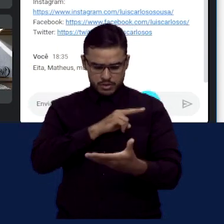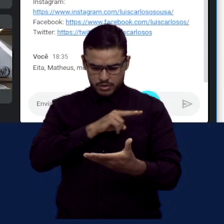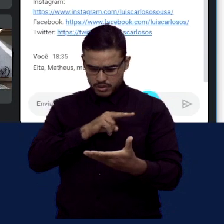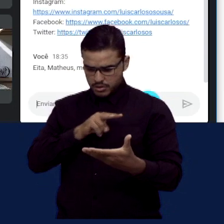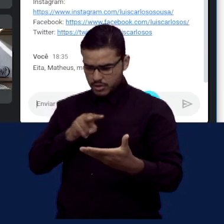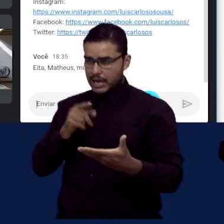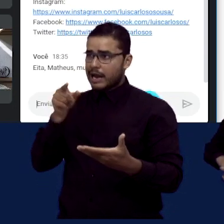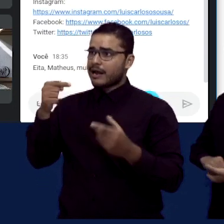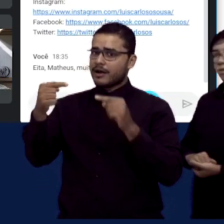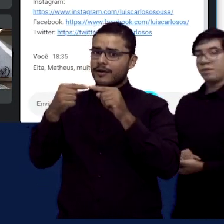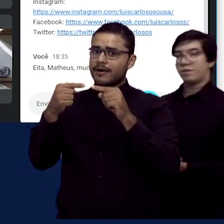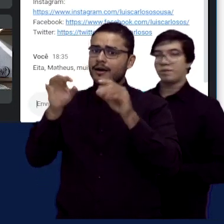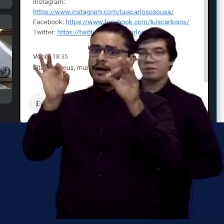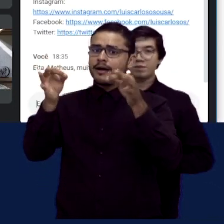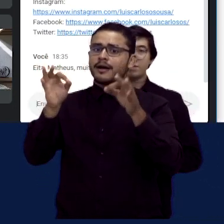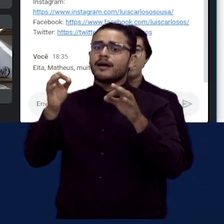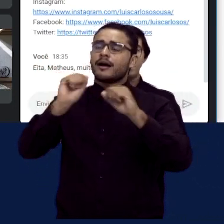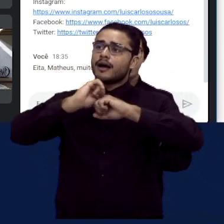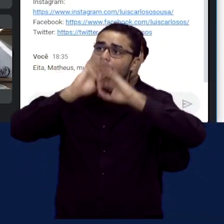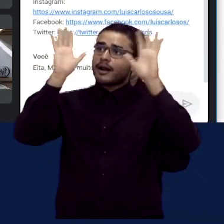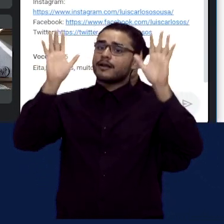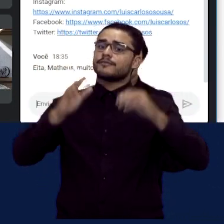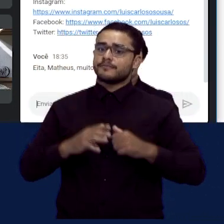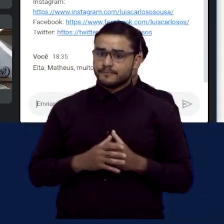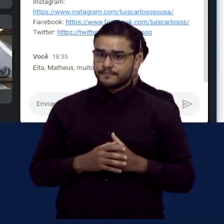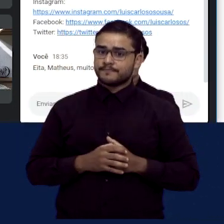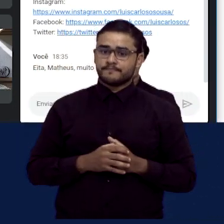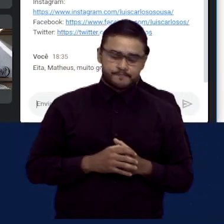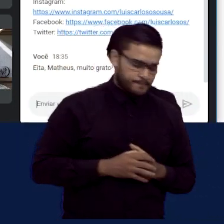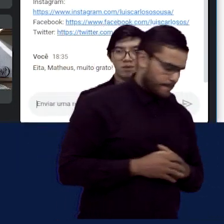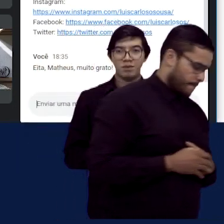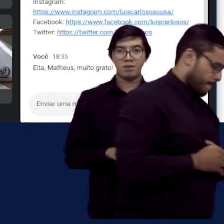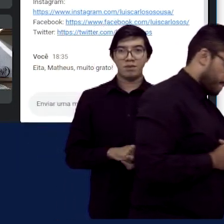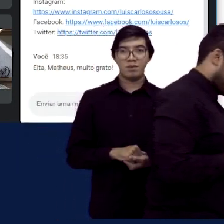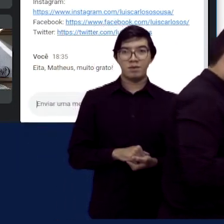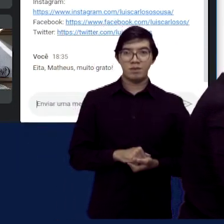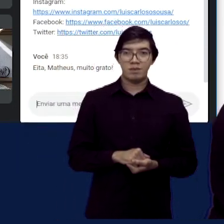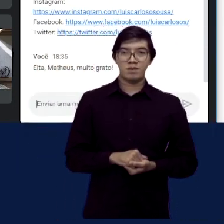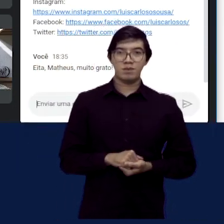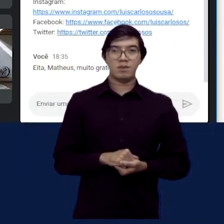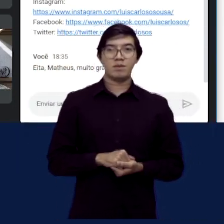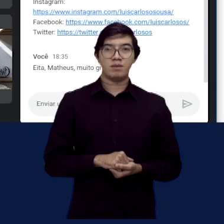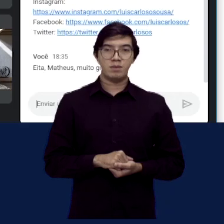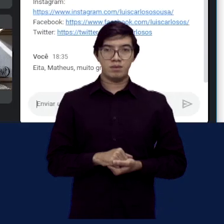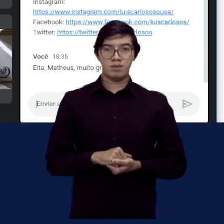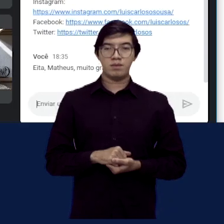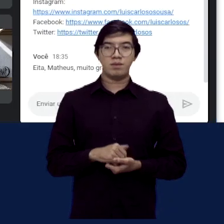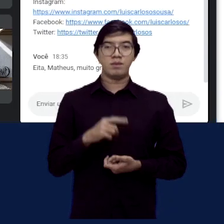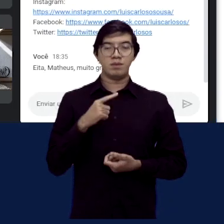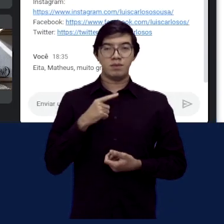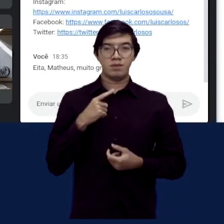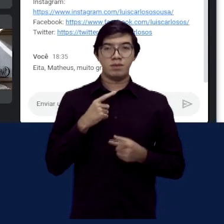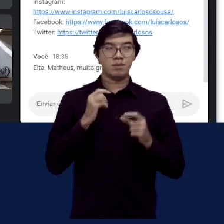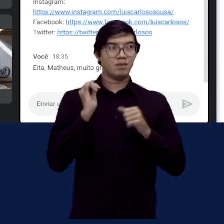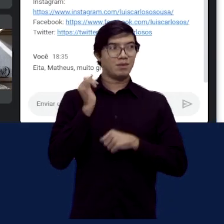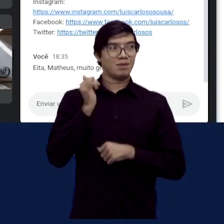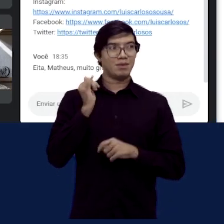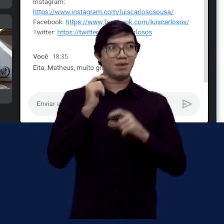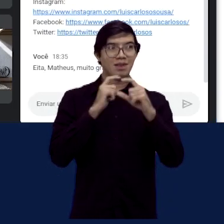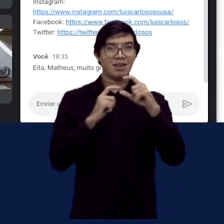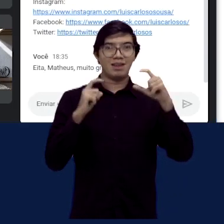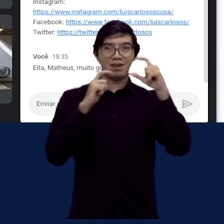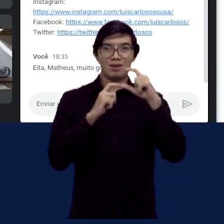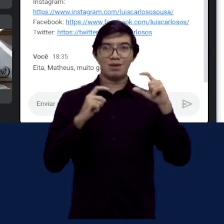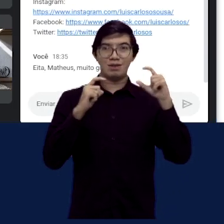uma beleza, uma história sendo contada em 3 passos. Eu até penso no começo, meio e fim. Mas, normalmente, eu acho